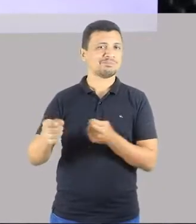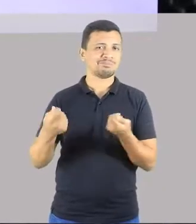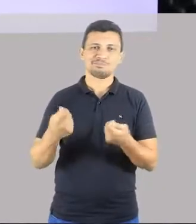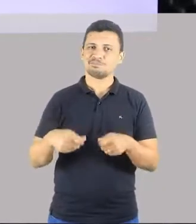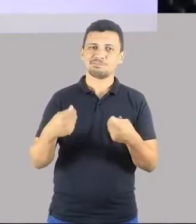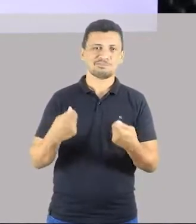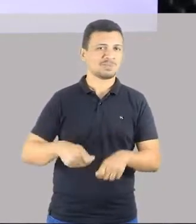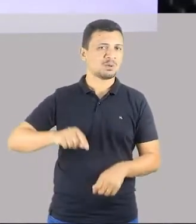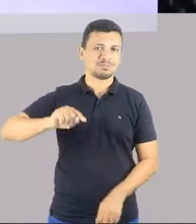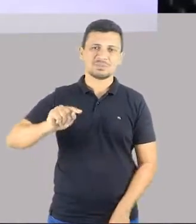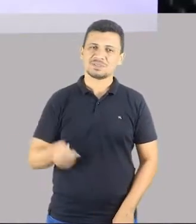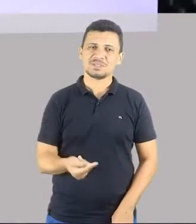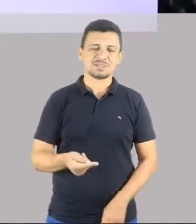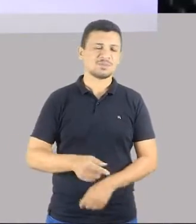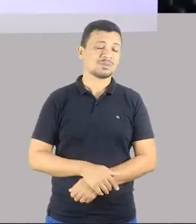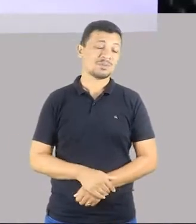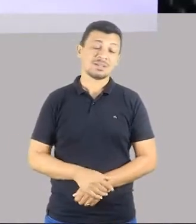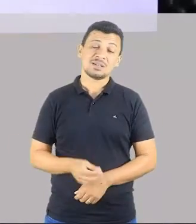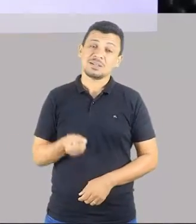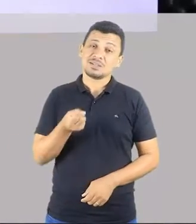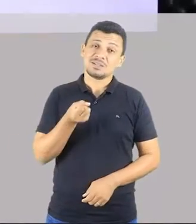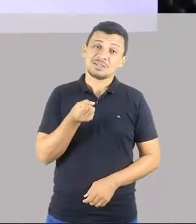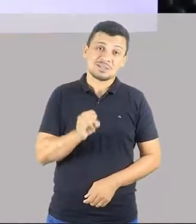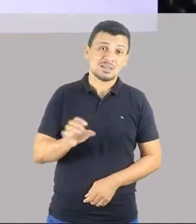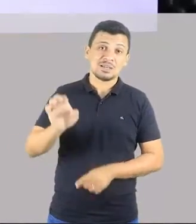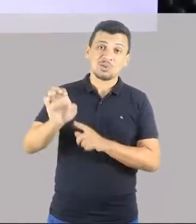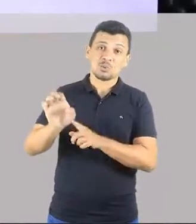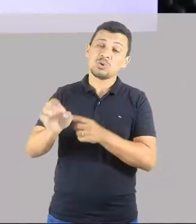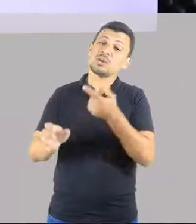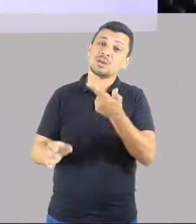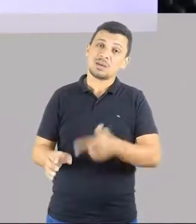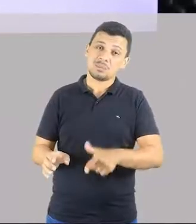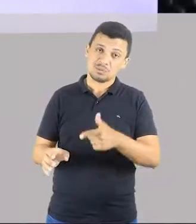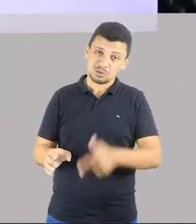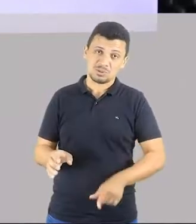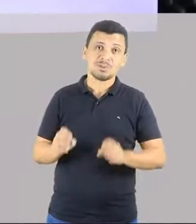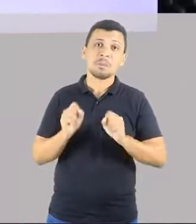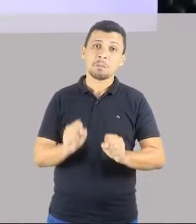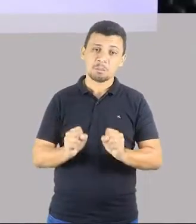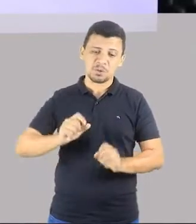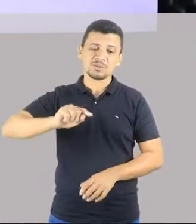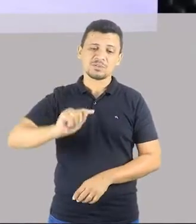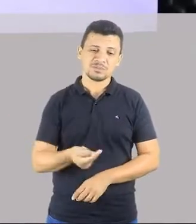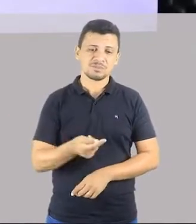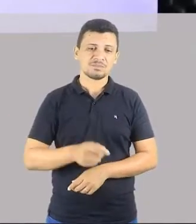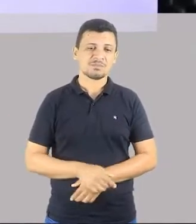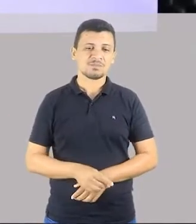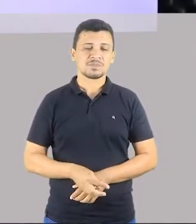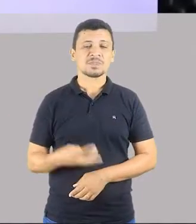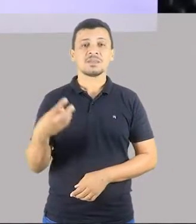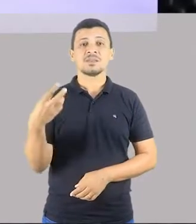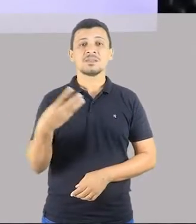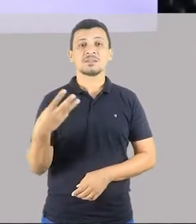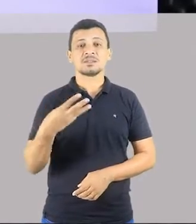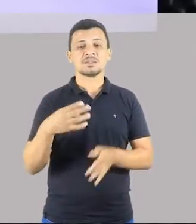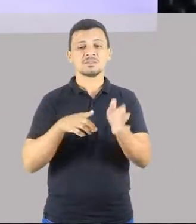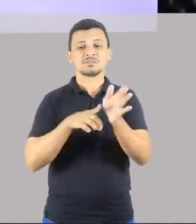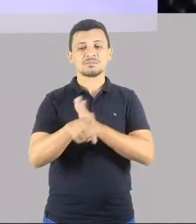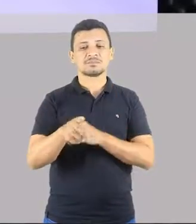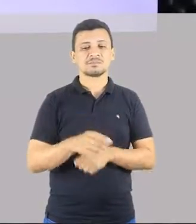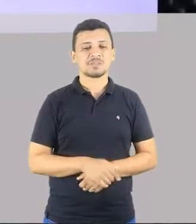podemos pontuar, a não ser que esse I venha repetido, ok? Tá? A terceira questão, ela vai envolver